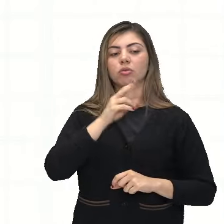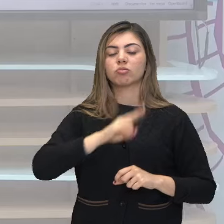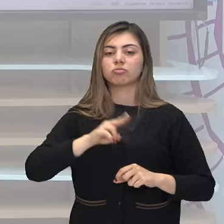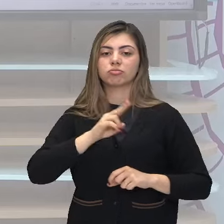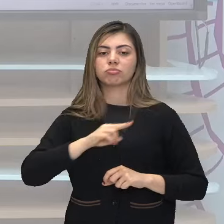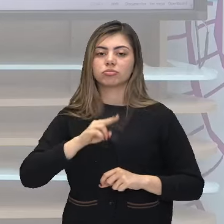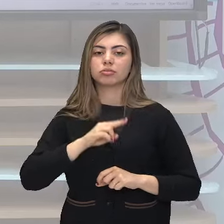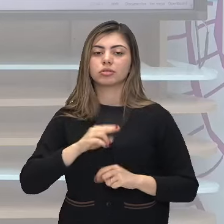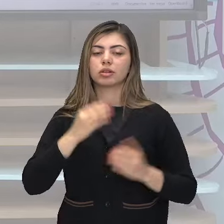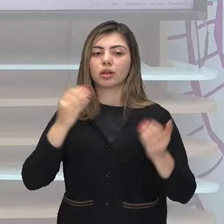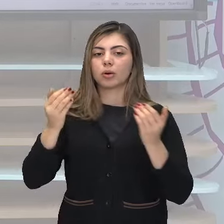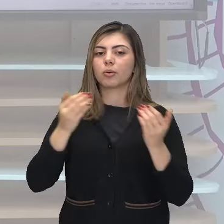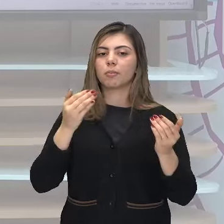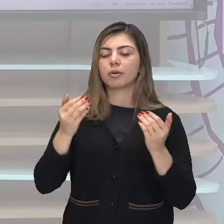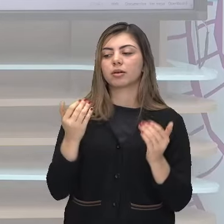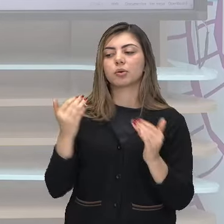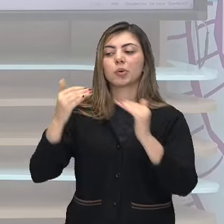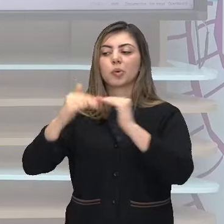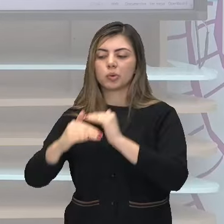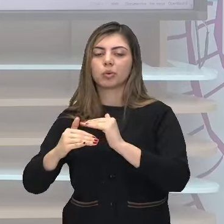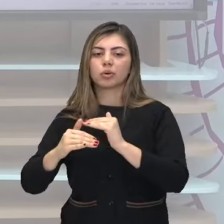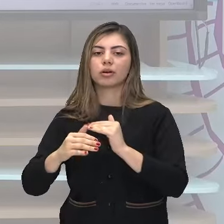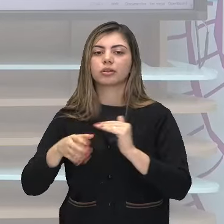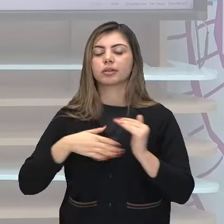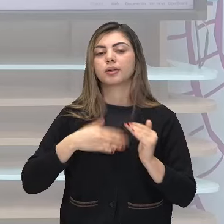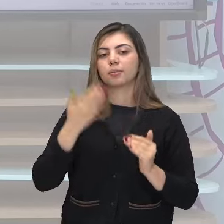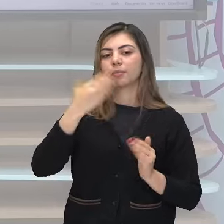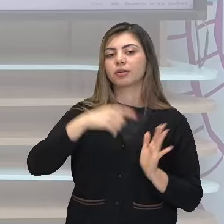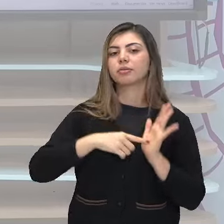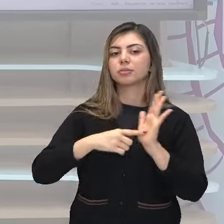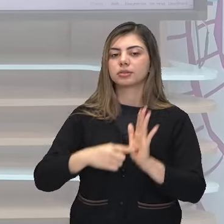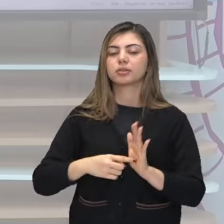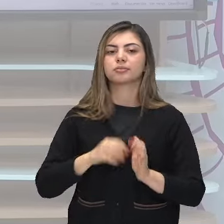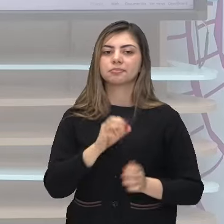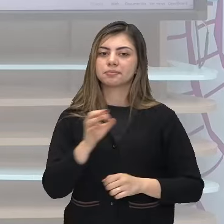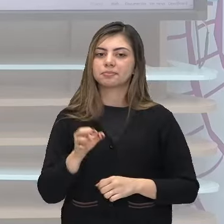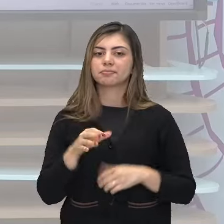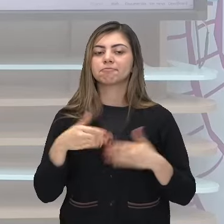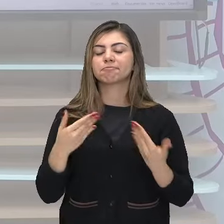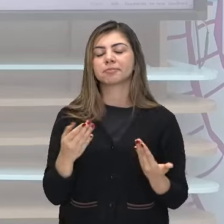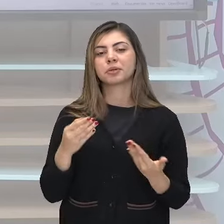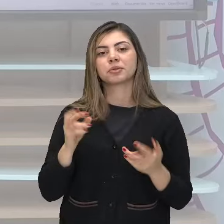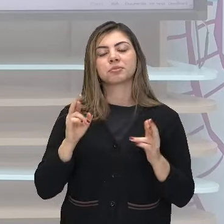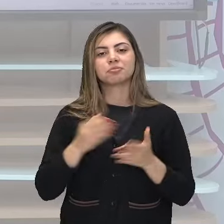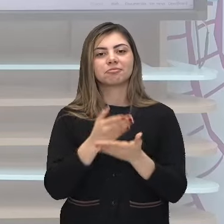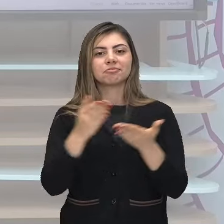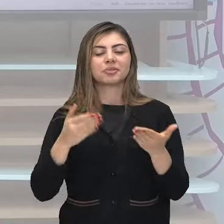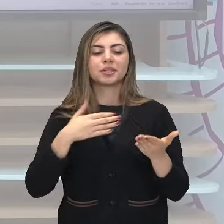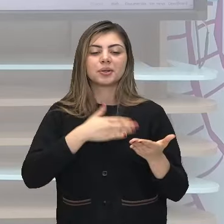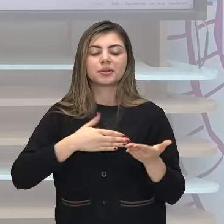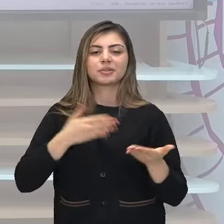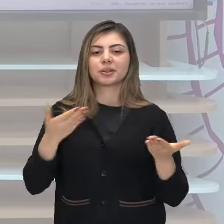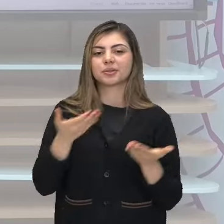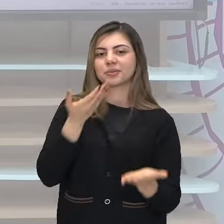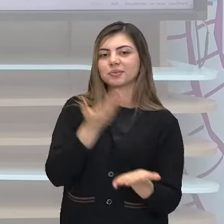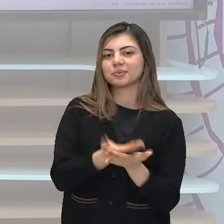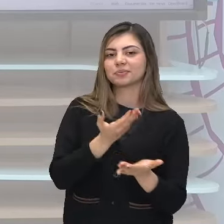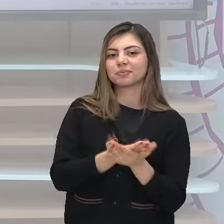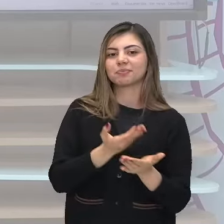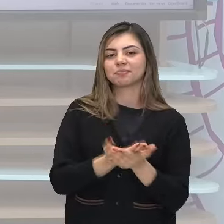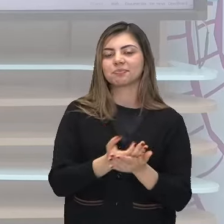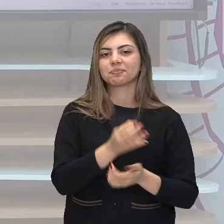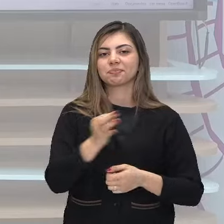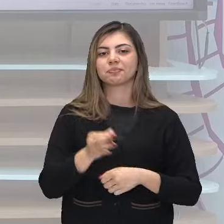vista em que podem estar equivocados de alguma forma perfeito eu espero que vocês tenham gostado da nossa aula de